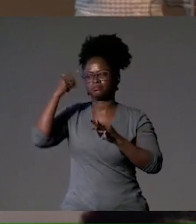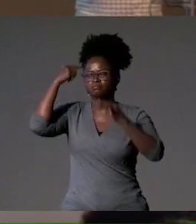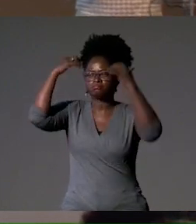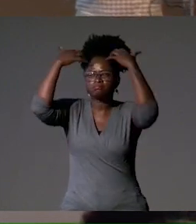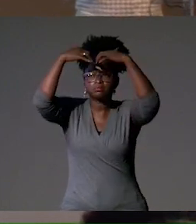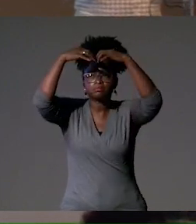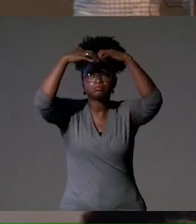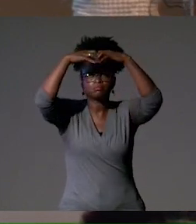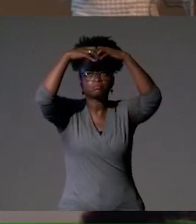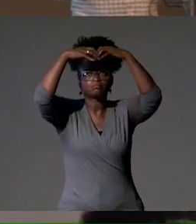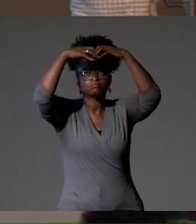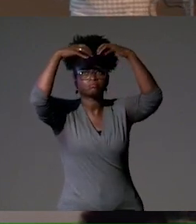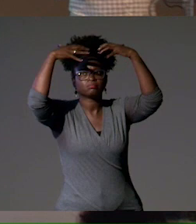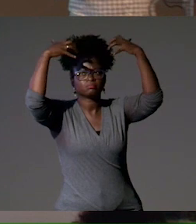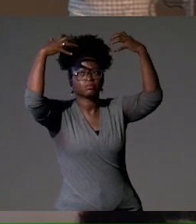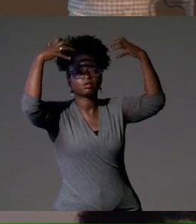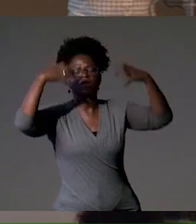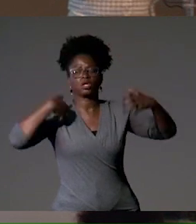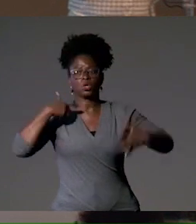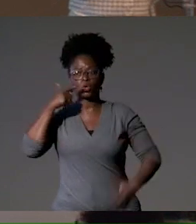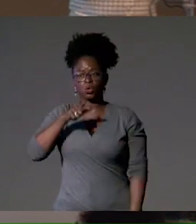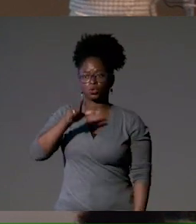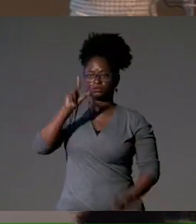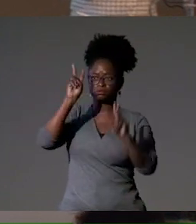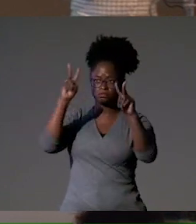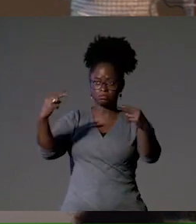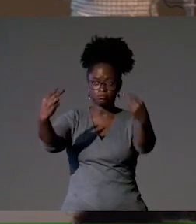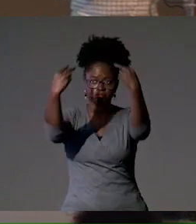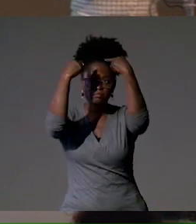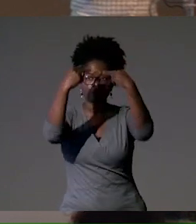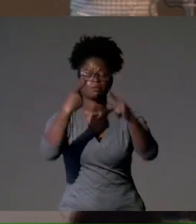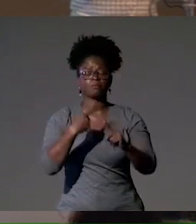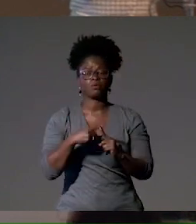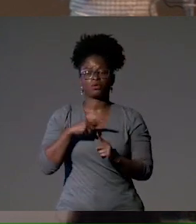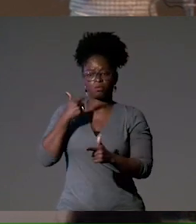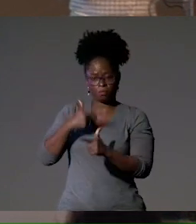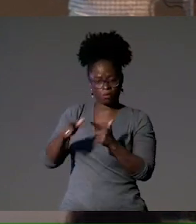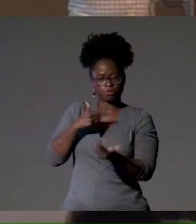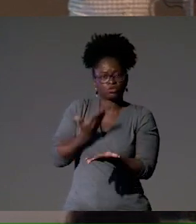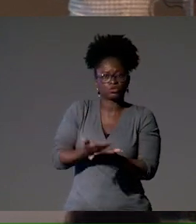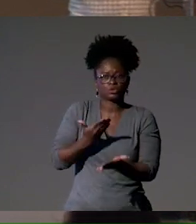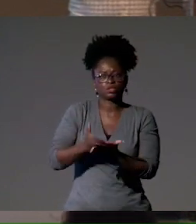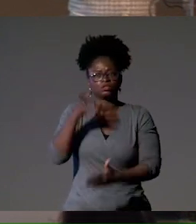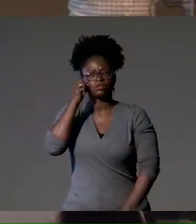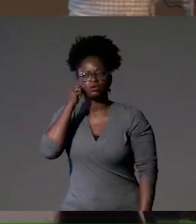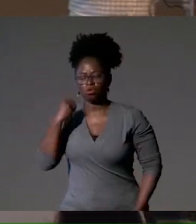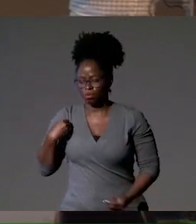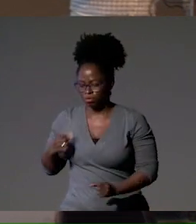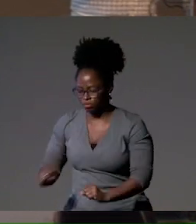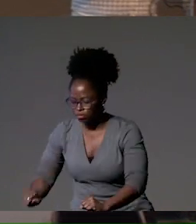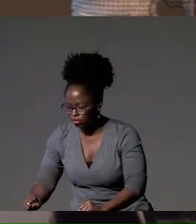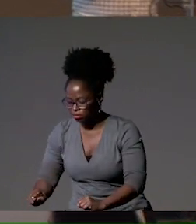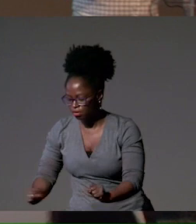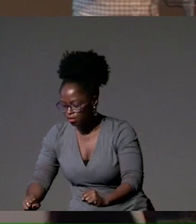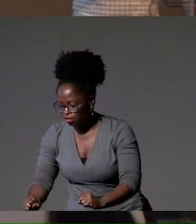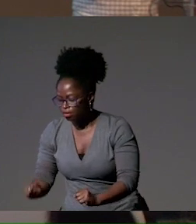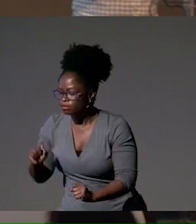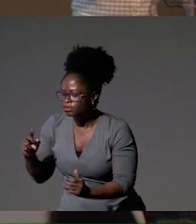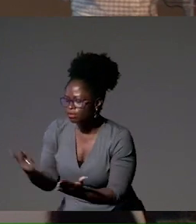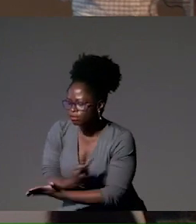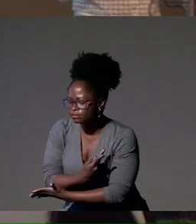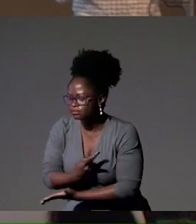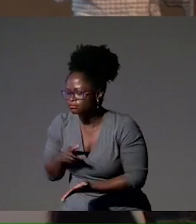cerebral. É uma das formas de você acessar, porque o grande problema de estudar sono sempre foi que não dá para acordar a pessoa e perguntar o que está acontecendo